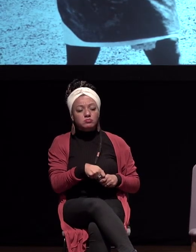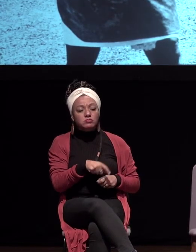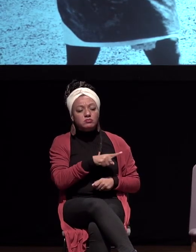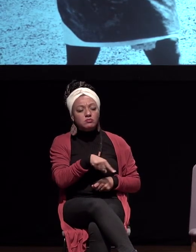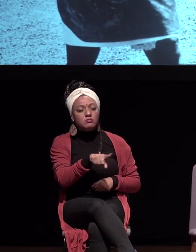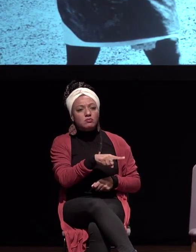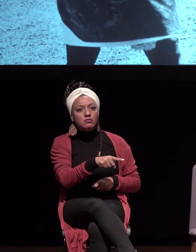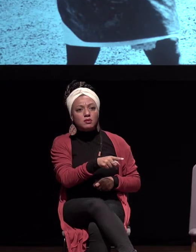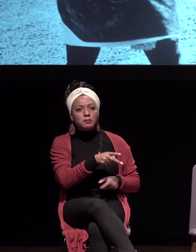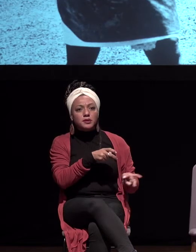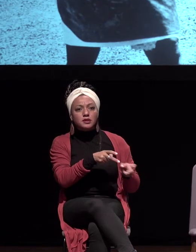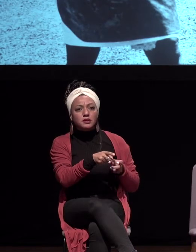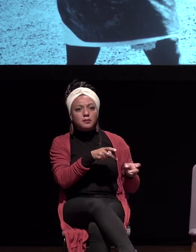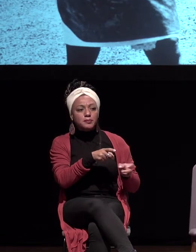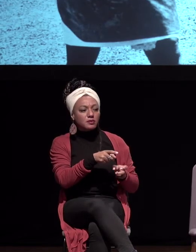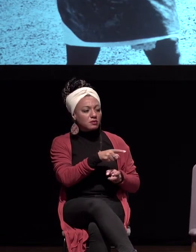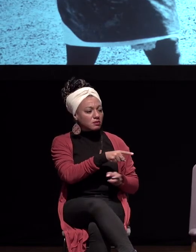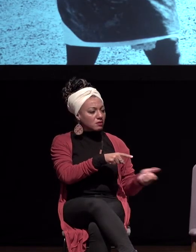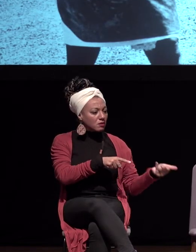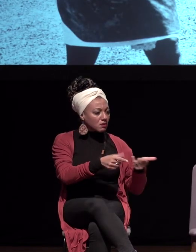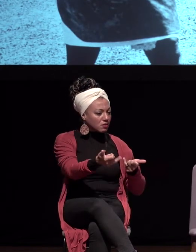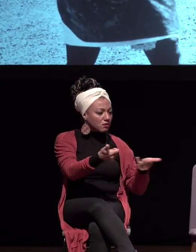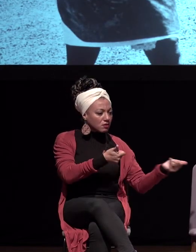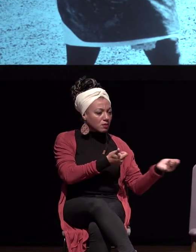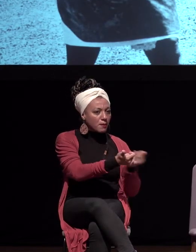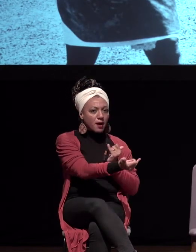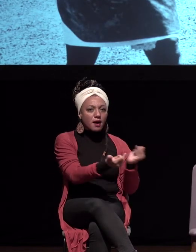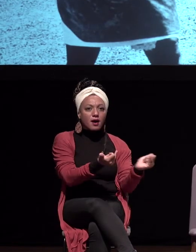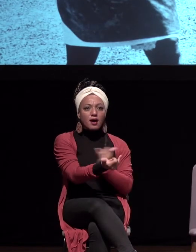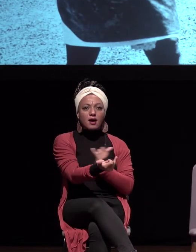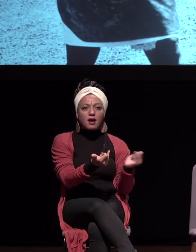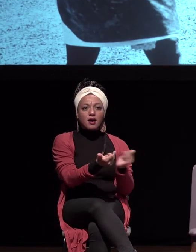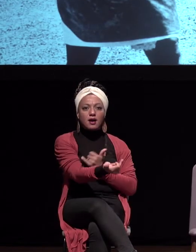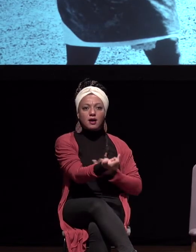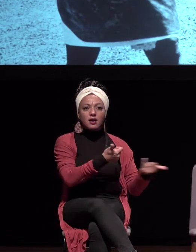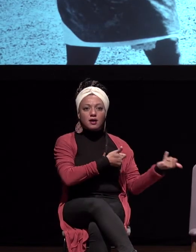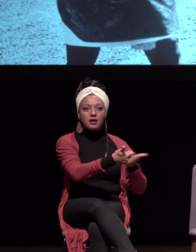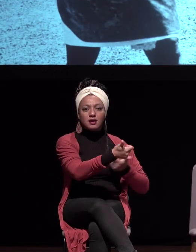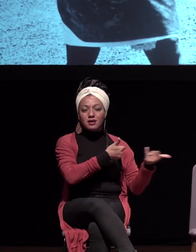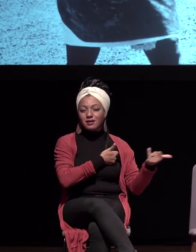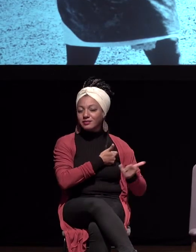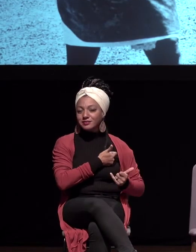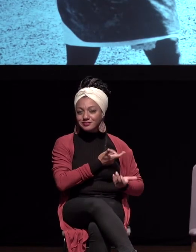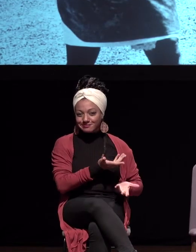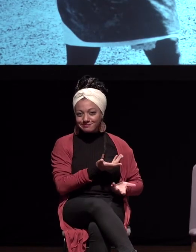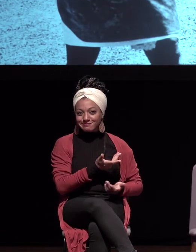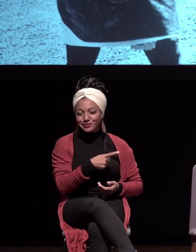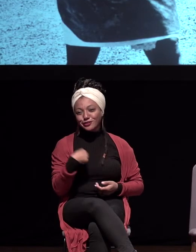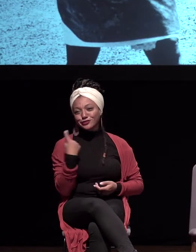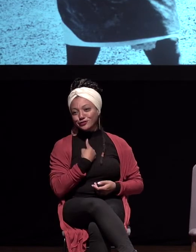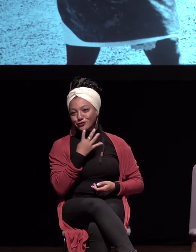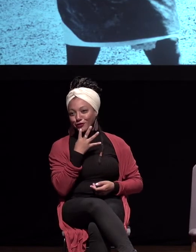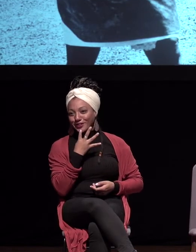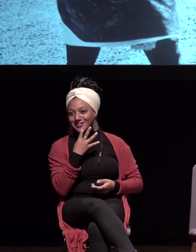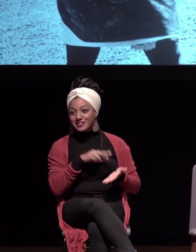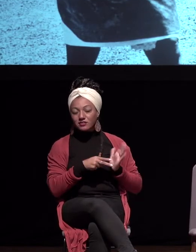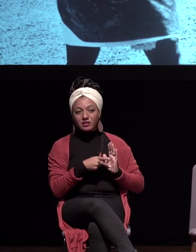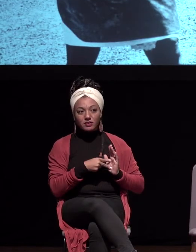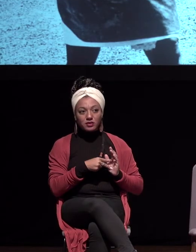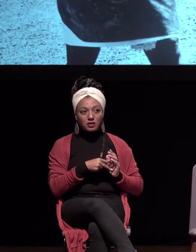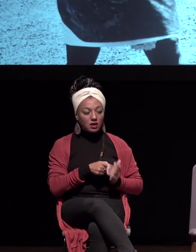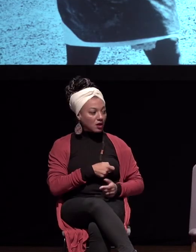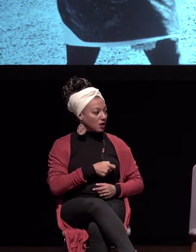eles tinham histórias comuns, né? A narrativa era aquela lá que a gente conhece. E eles se acolhiam e